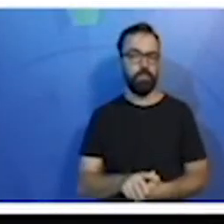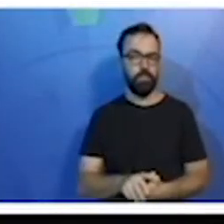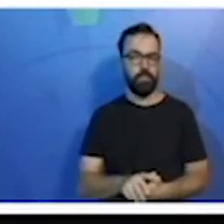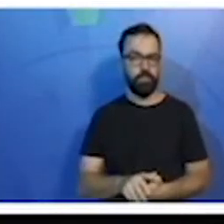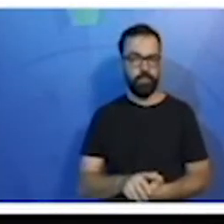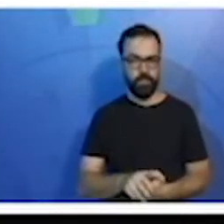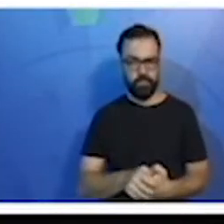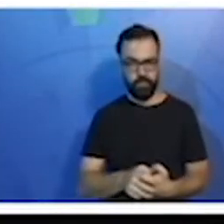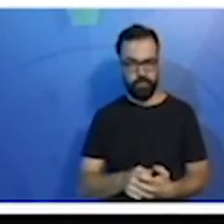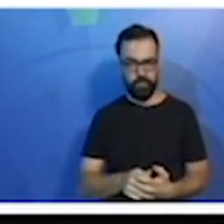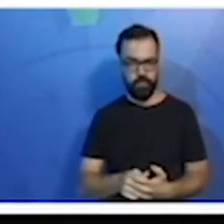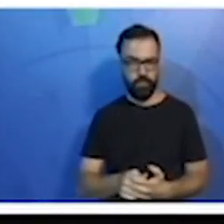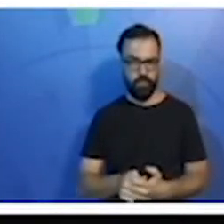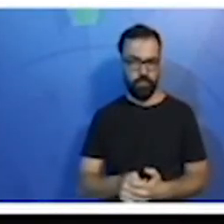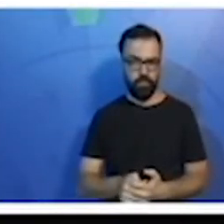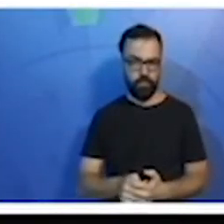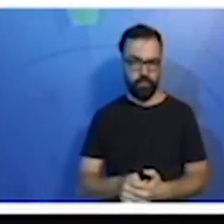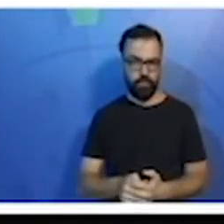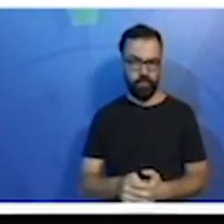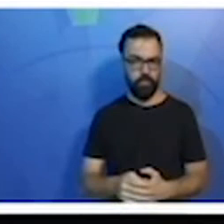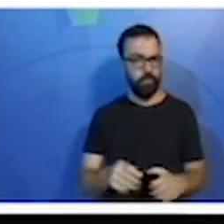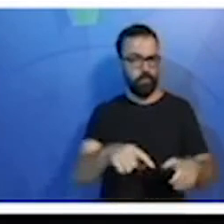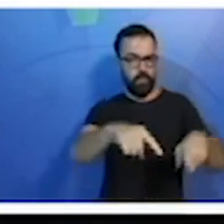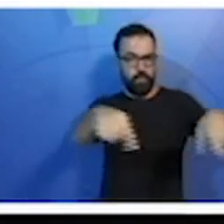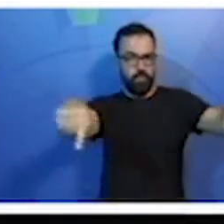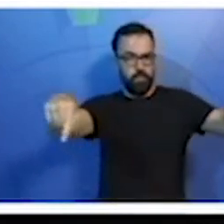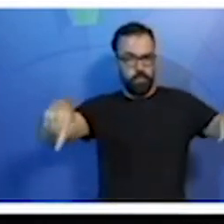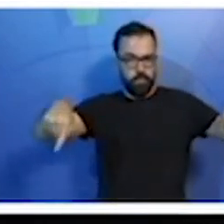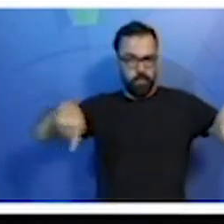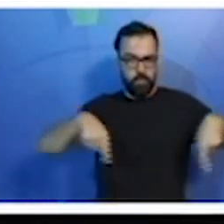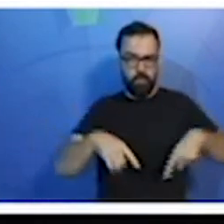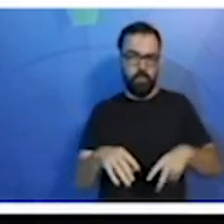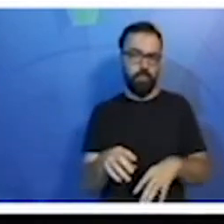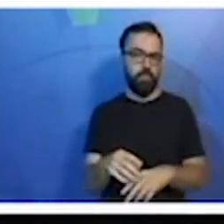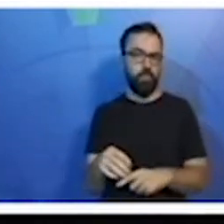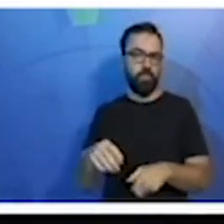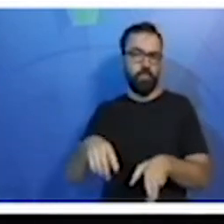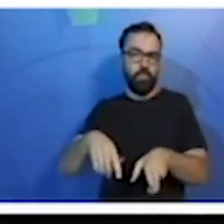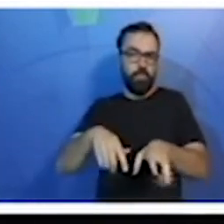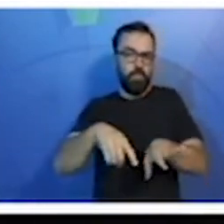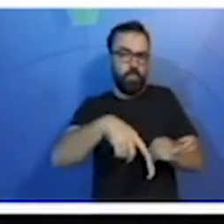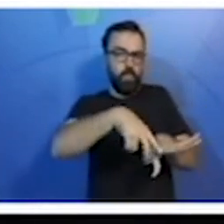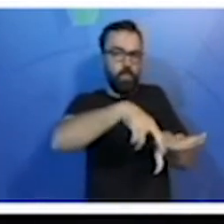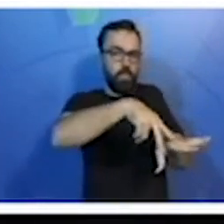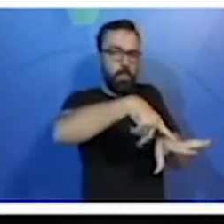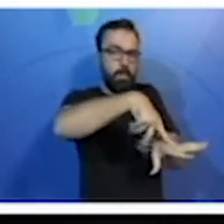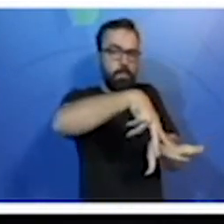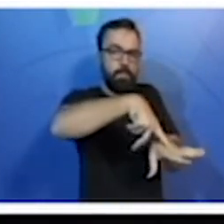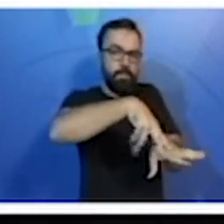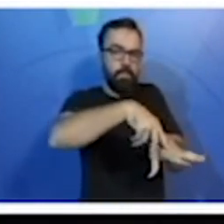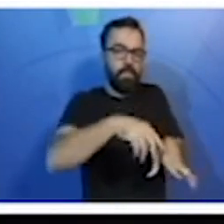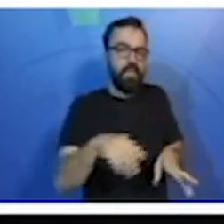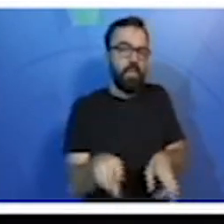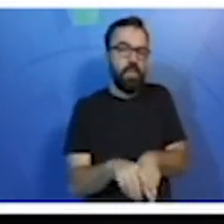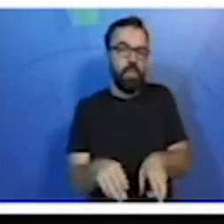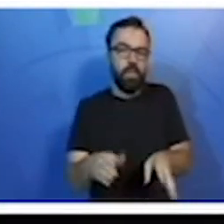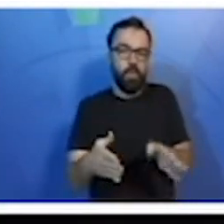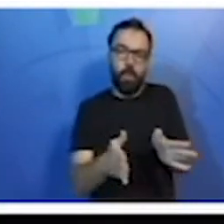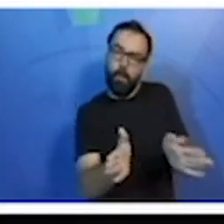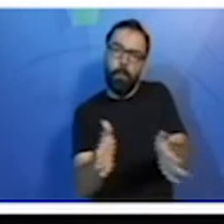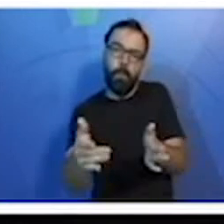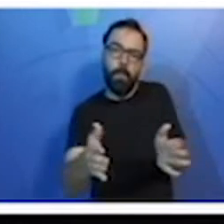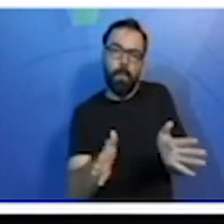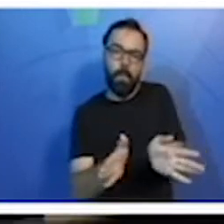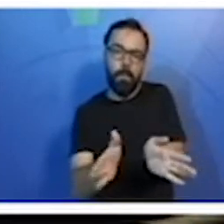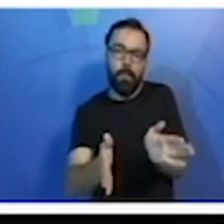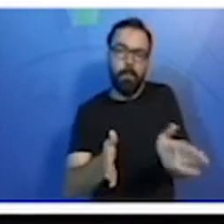né que ela geralmente né Ela é uma pista que ela é usada tanto para o skate né como para o patins também é uma